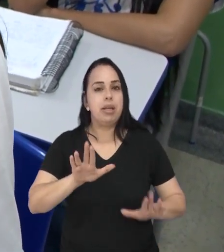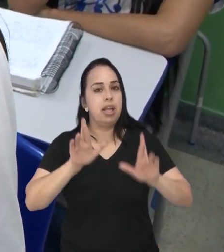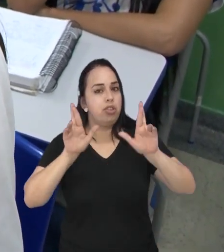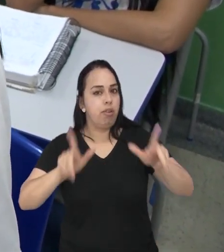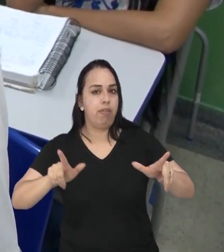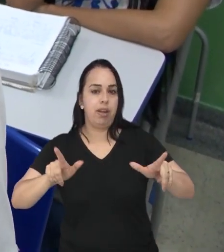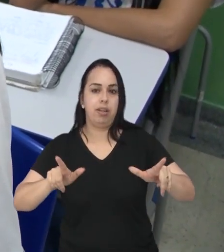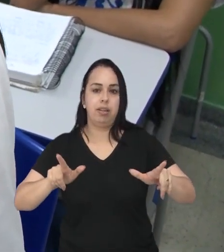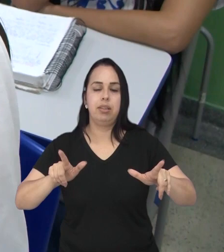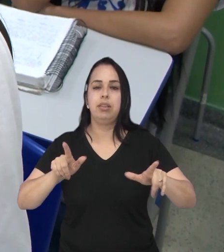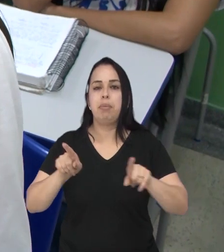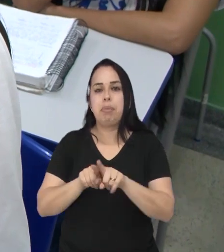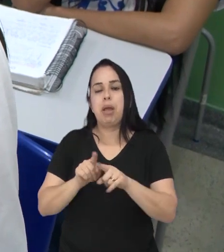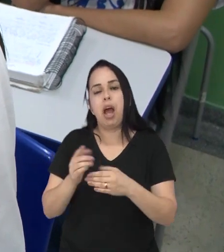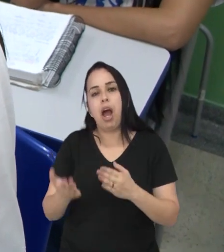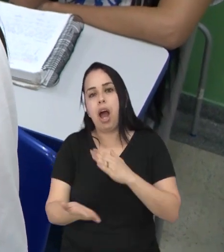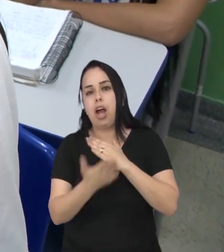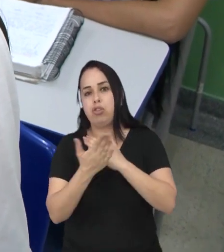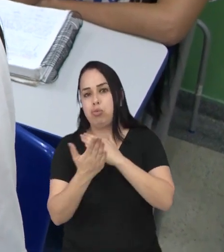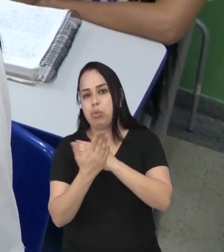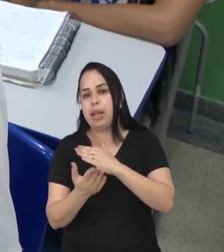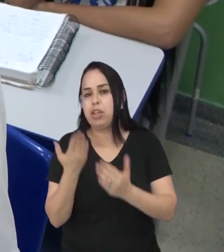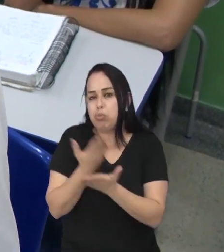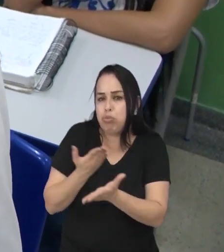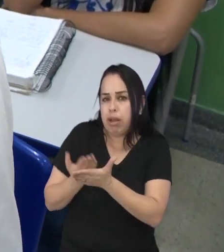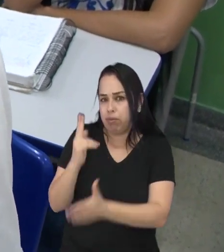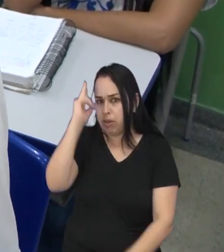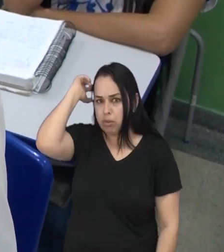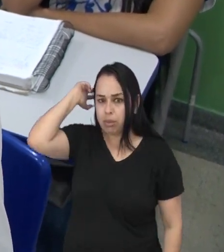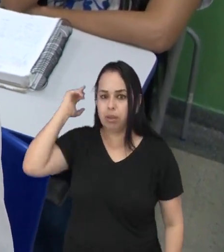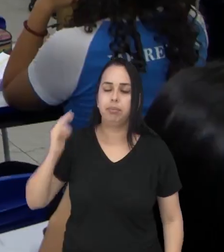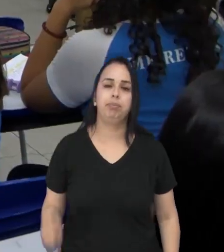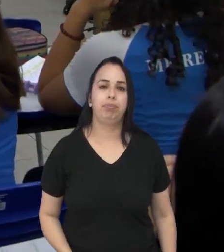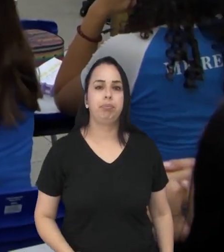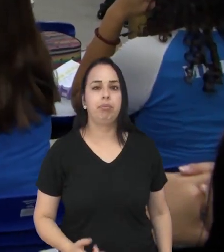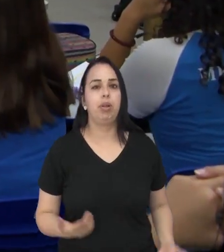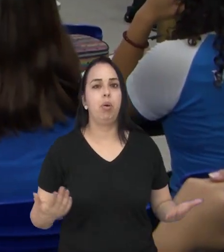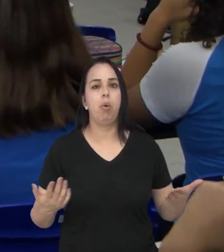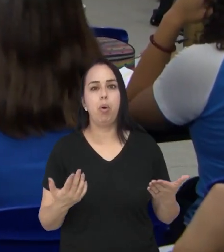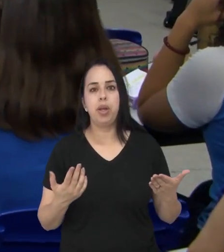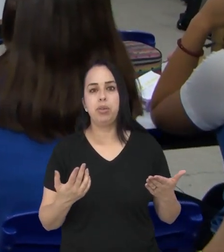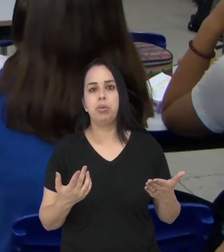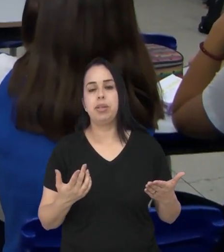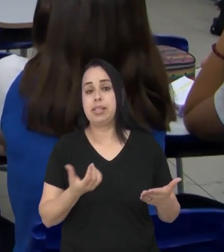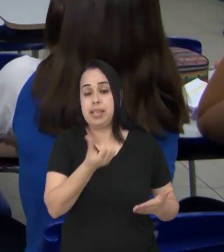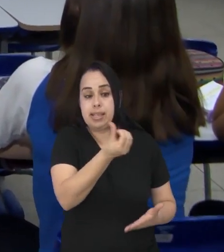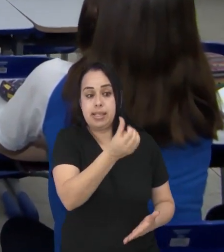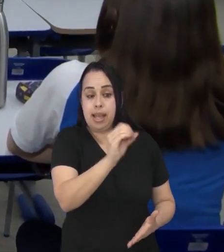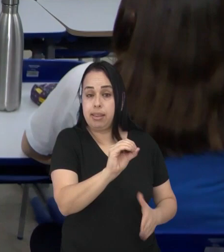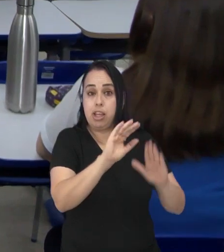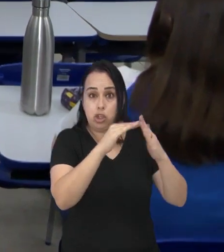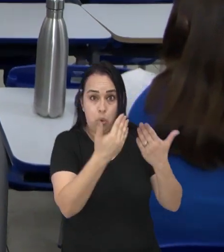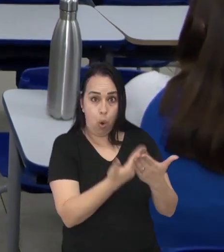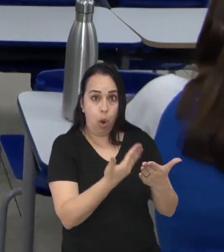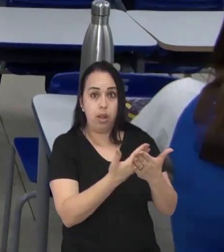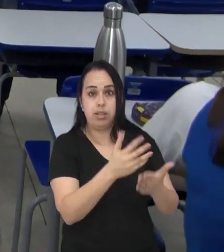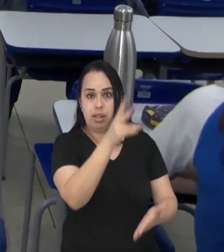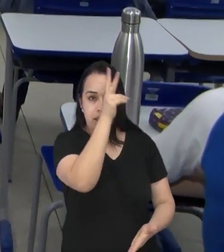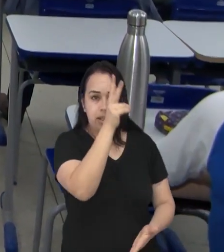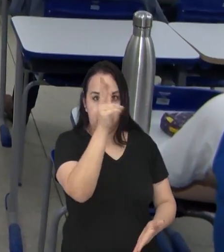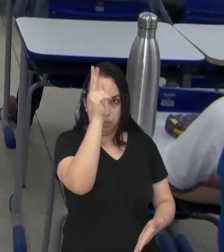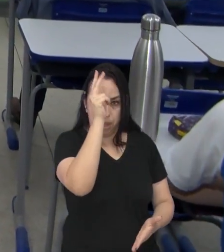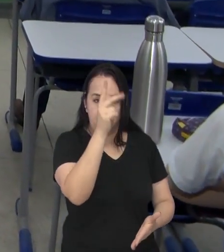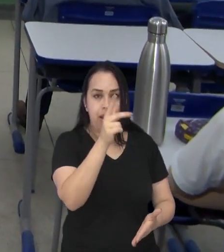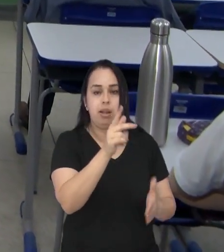uma diferença muito grande, o preparatório para vestibular é muito bom. Hoje, 18 das 60 escolas estaduais em